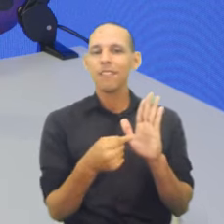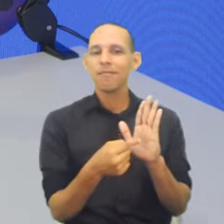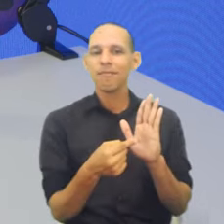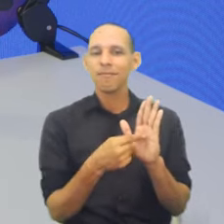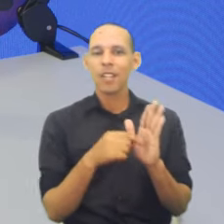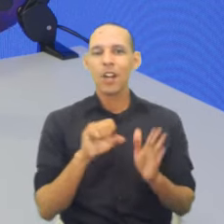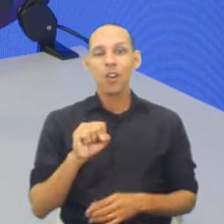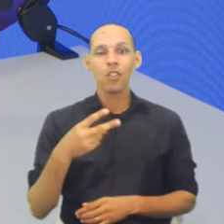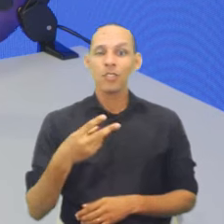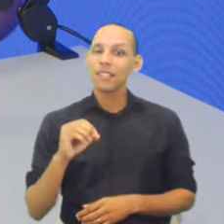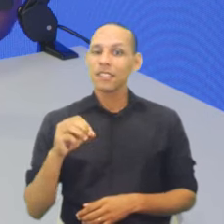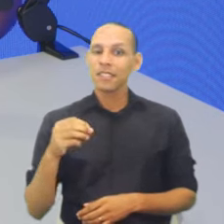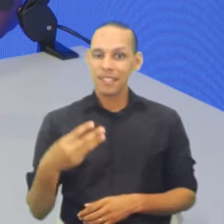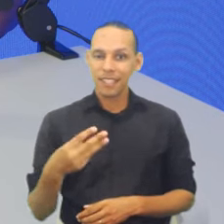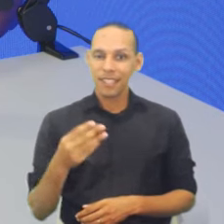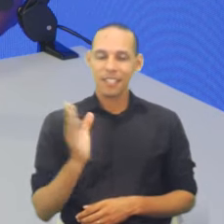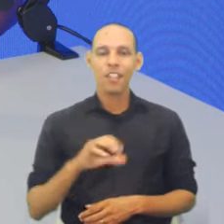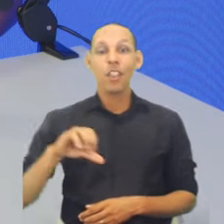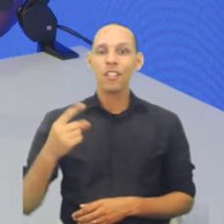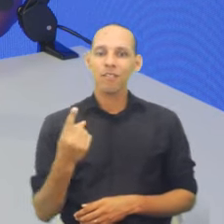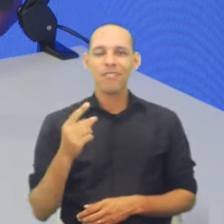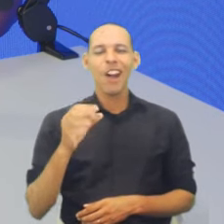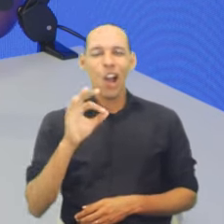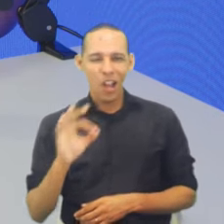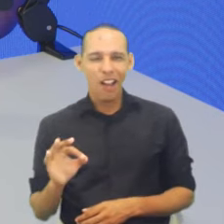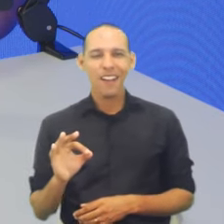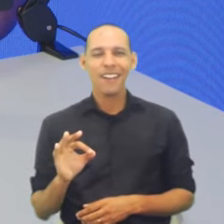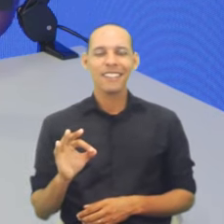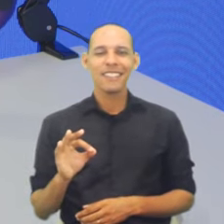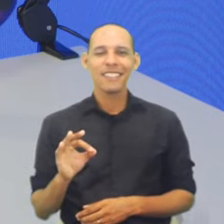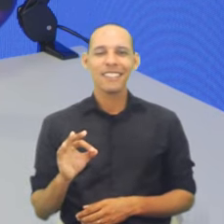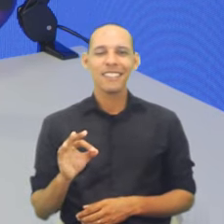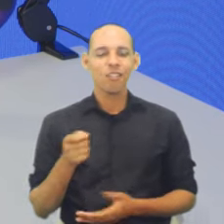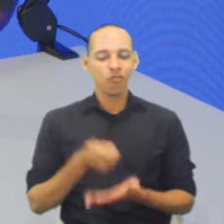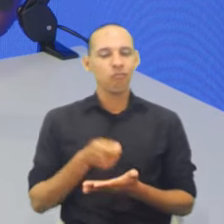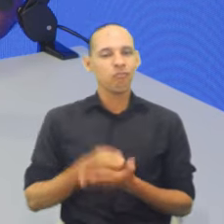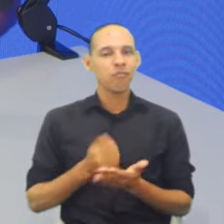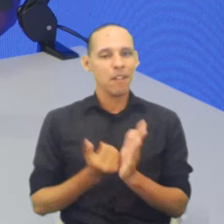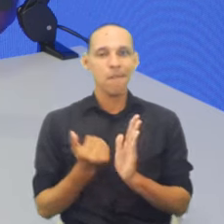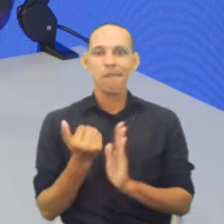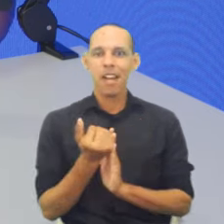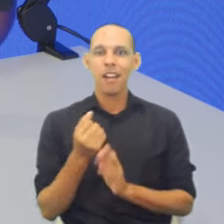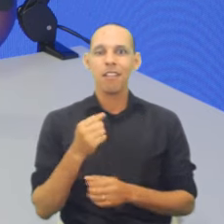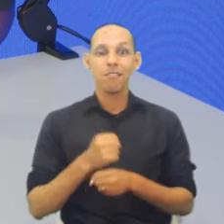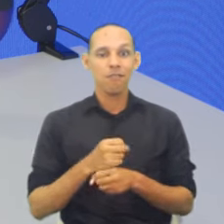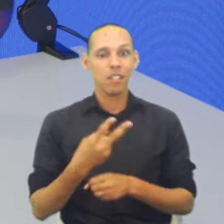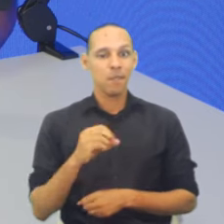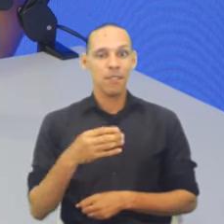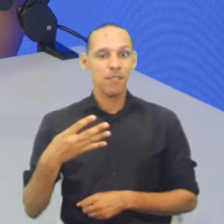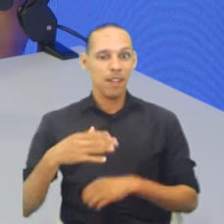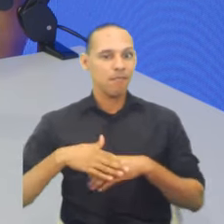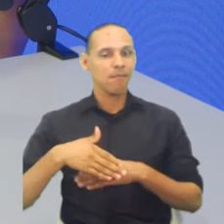8203 de 91 a lei de cotas ela eh começou a ser mais cobrada em 2004 E aí eu dentro das empresas